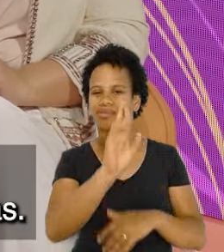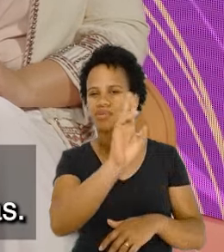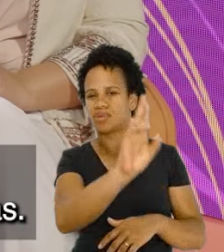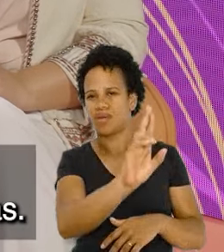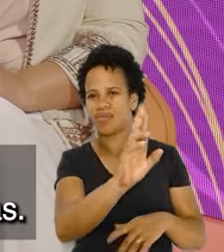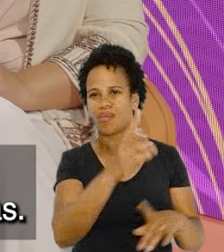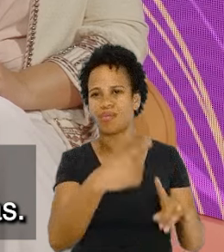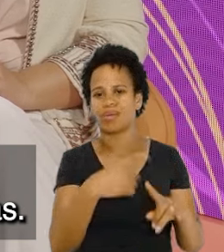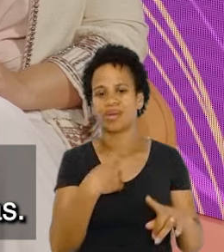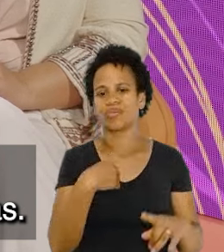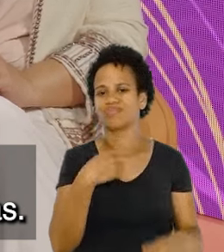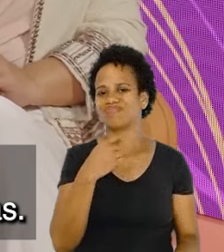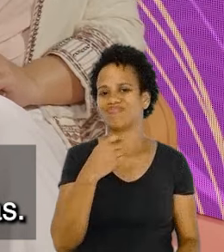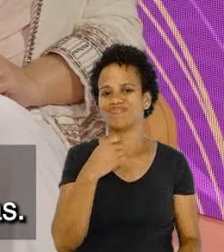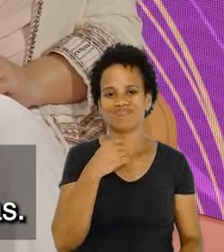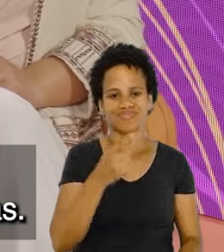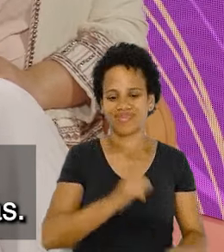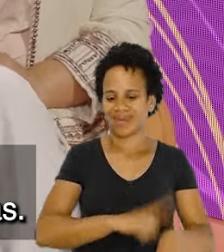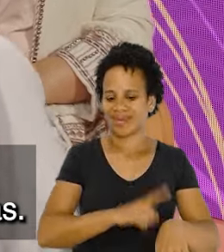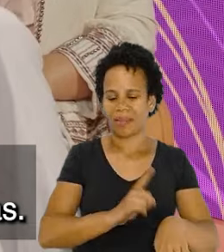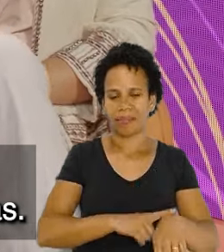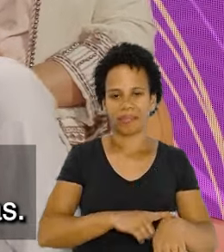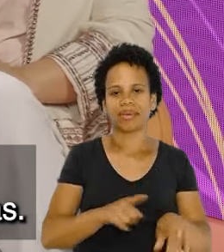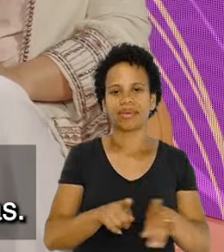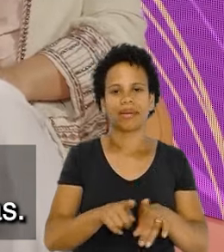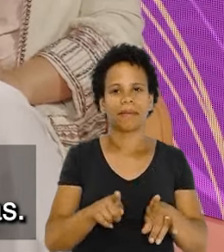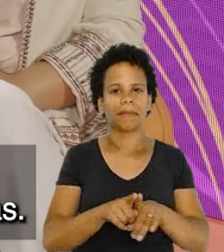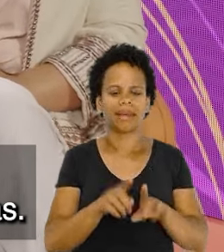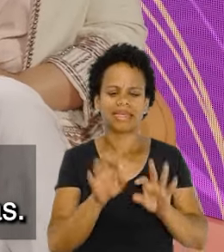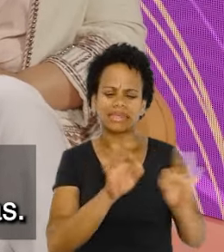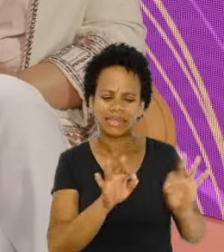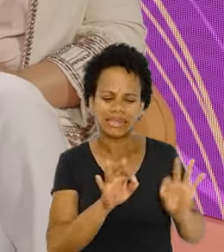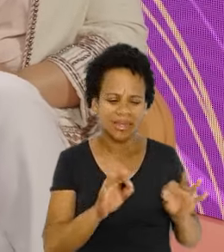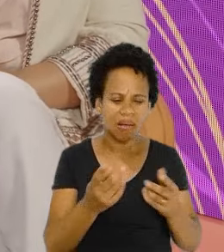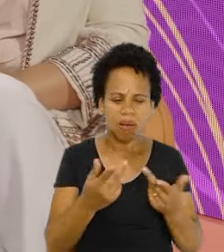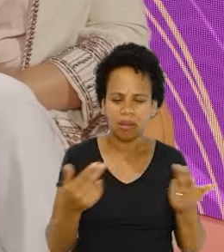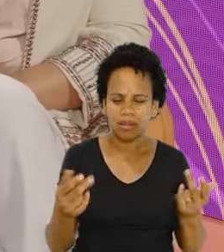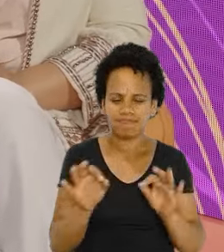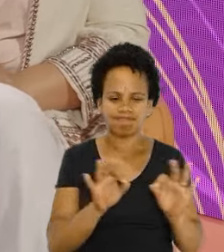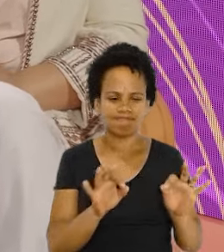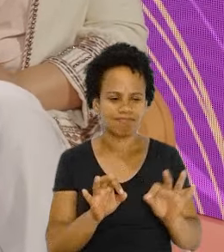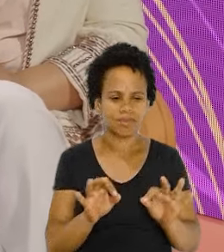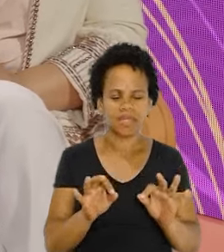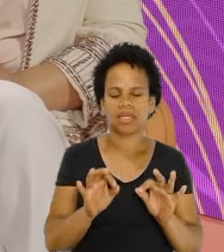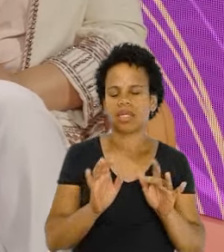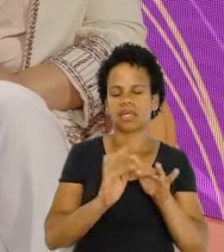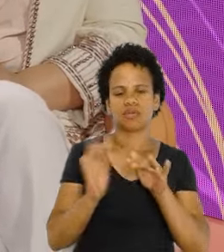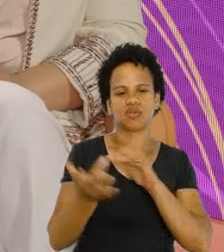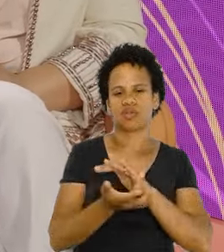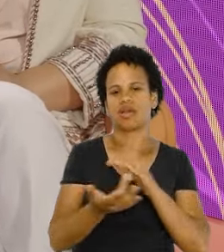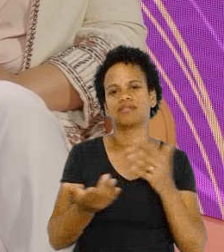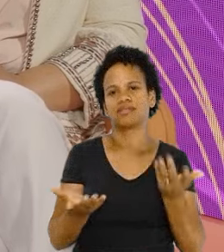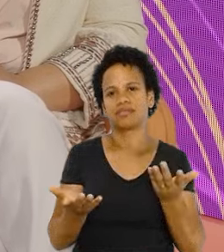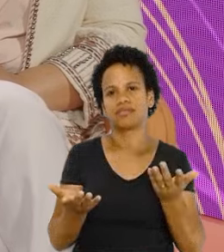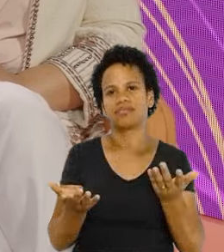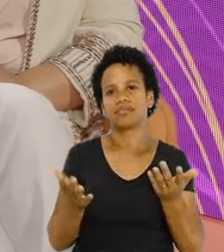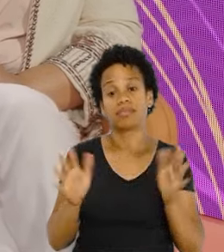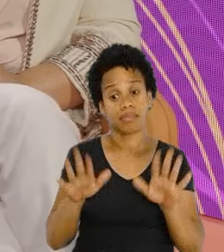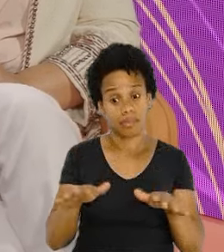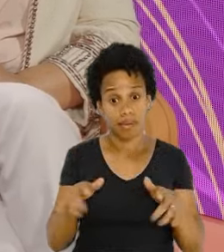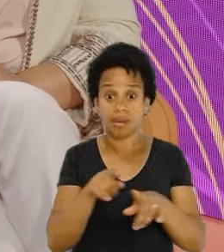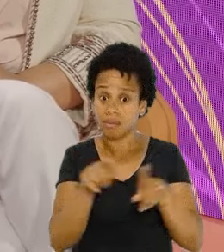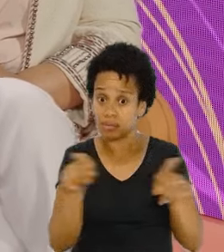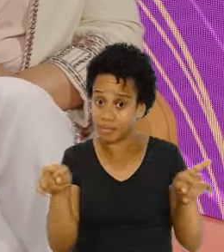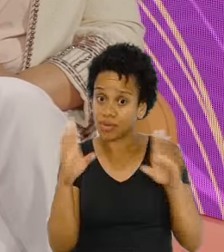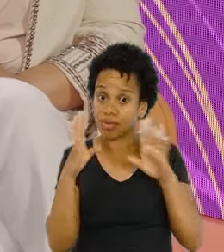não tenho tempo e nem sei mexer com com essas coisas e a gente não precisa saber fazer tudo viu galera mulherada que tá aí